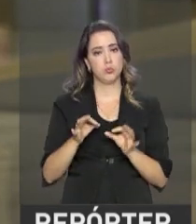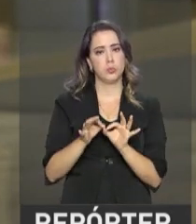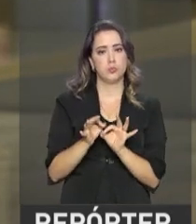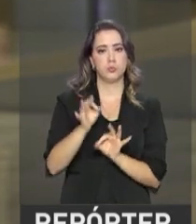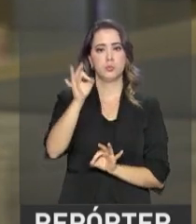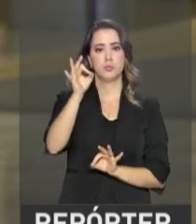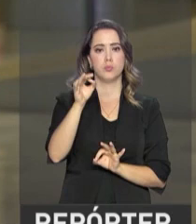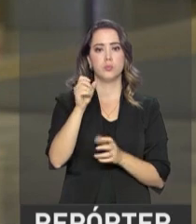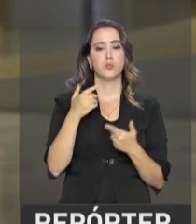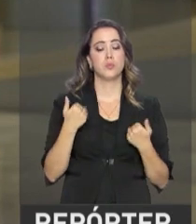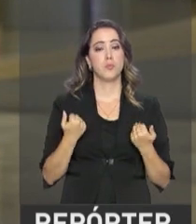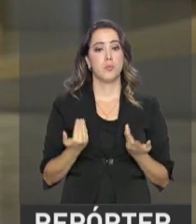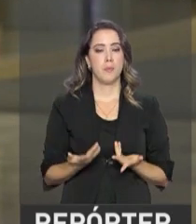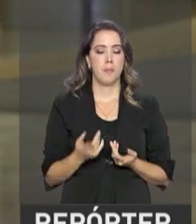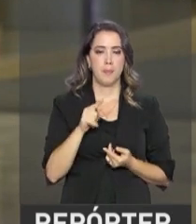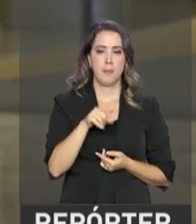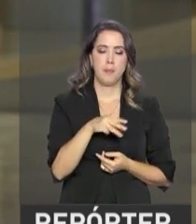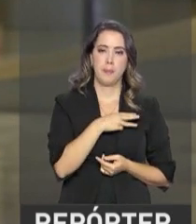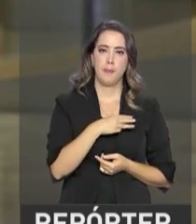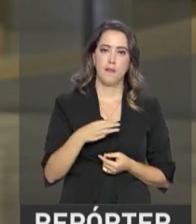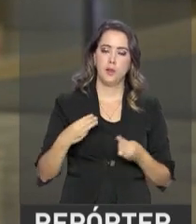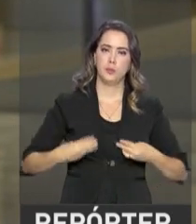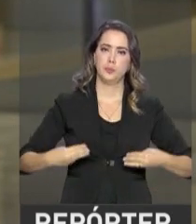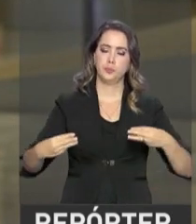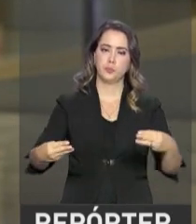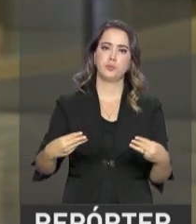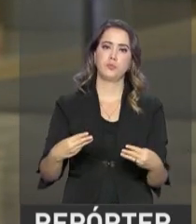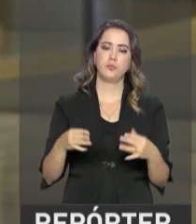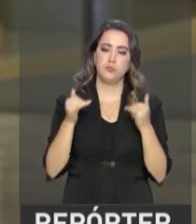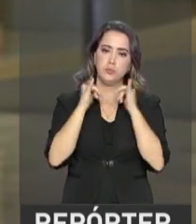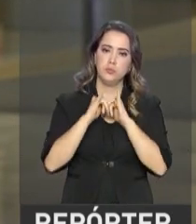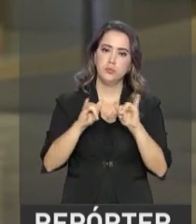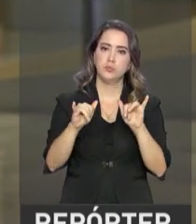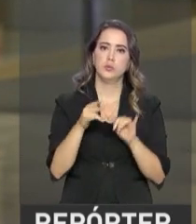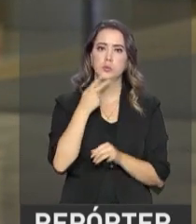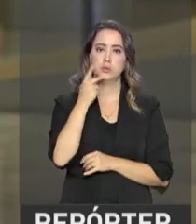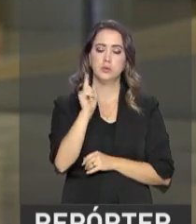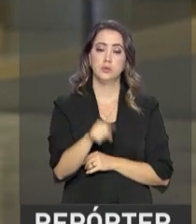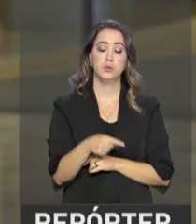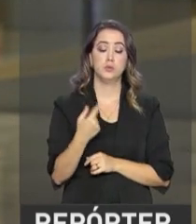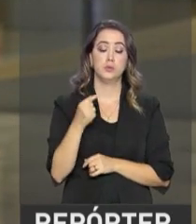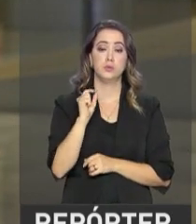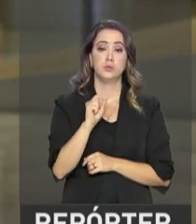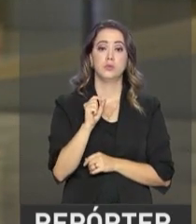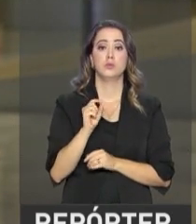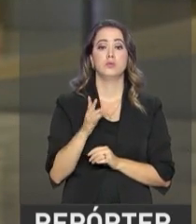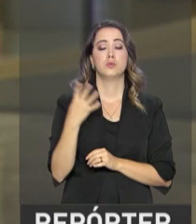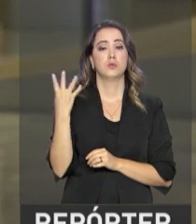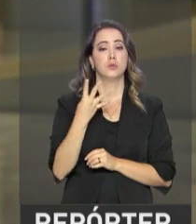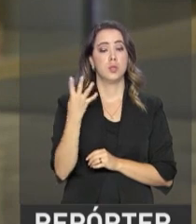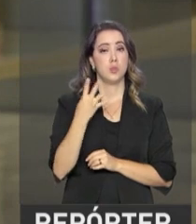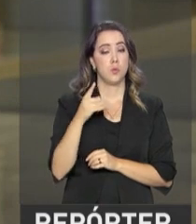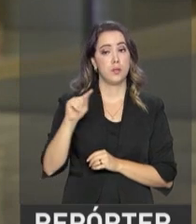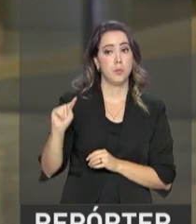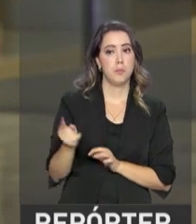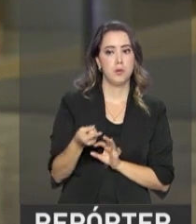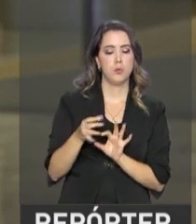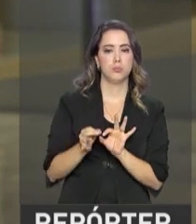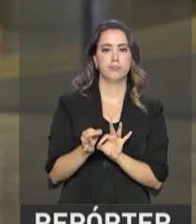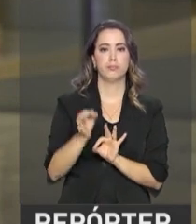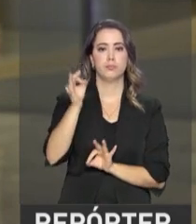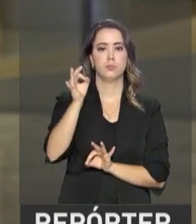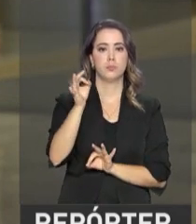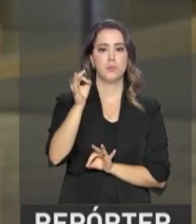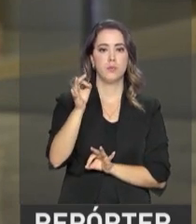do brasil segundo o ministro de minas e energia fernando bezerra coelho filho esses quatro mil quilômetros de